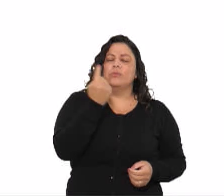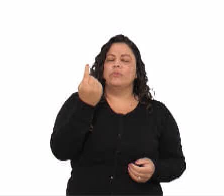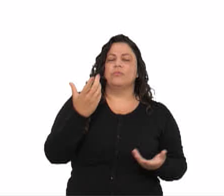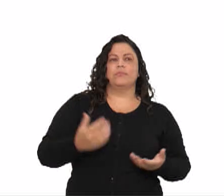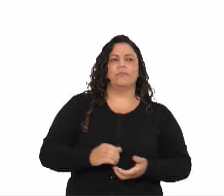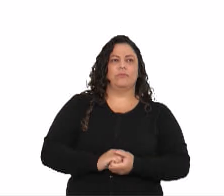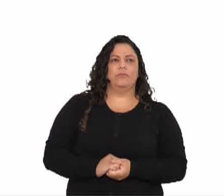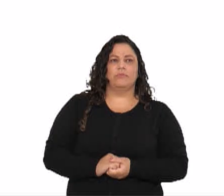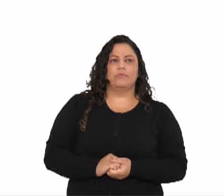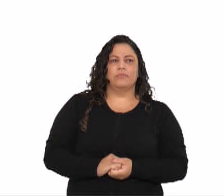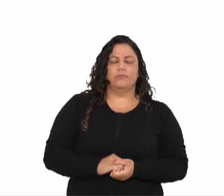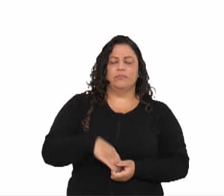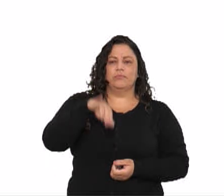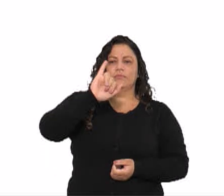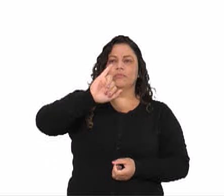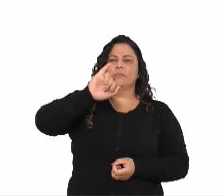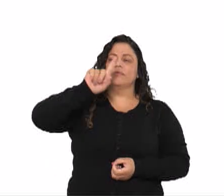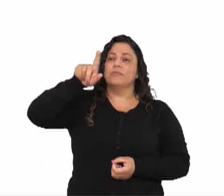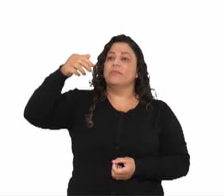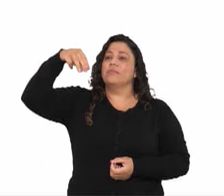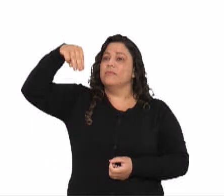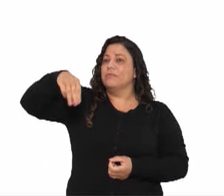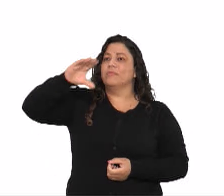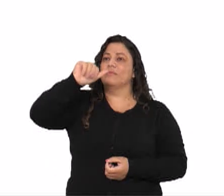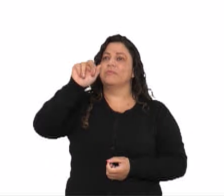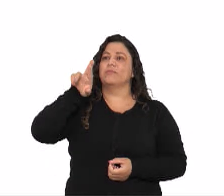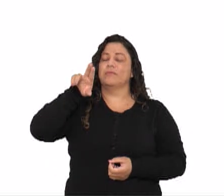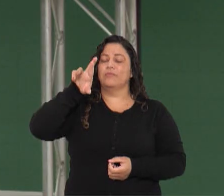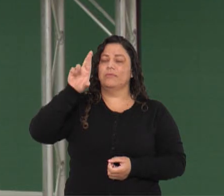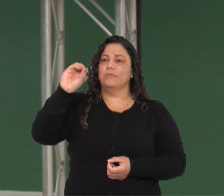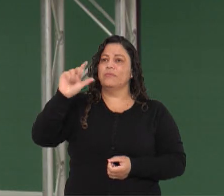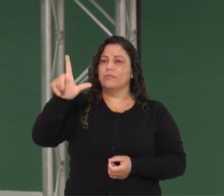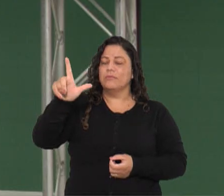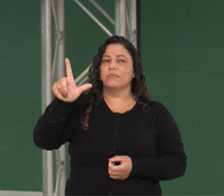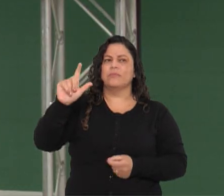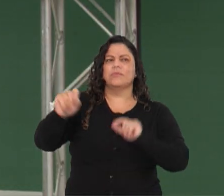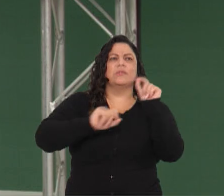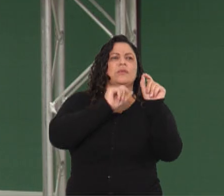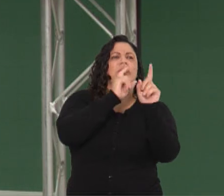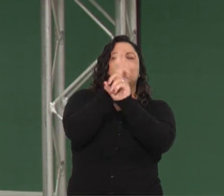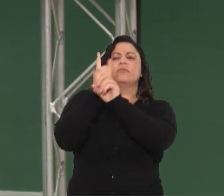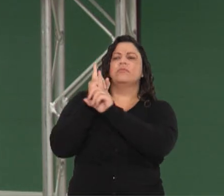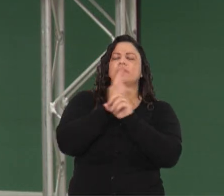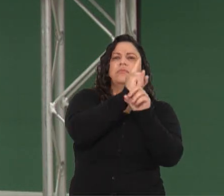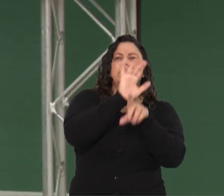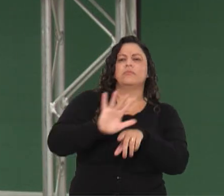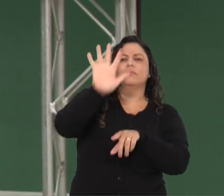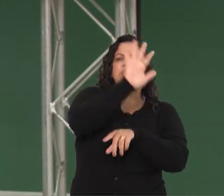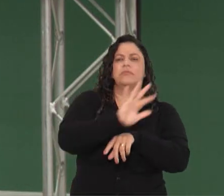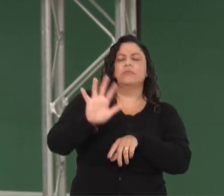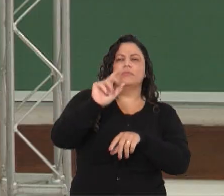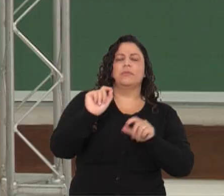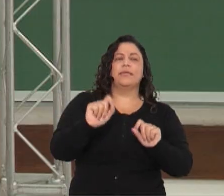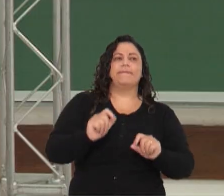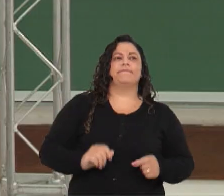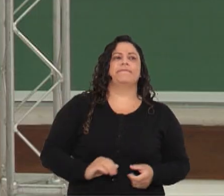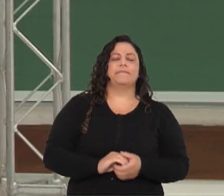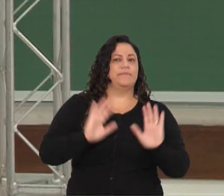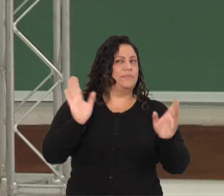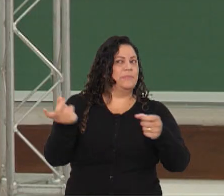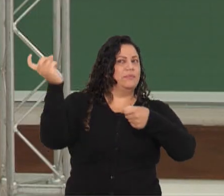Carol, I'm playing with a green doll. Então, veja essa frase e encontra ela aqui nesse desenho. A gente já